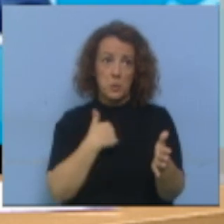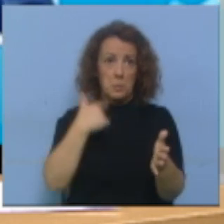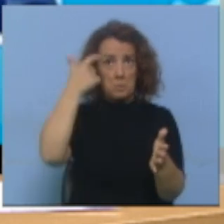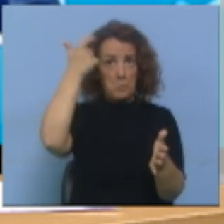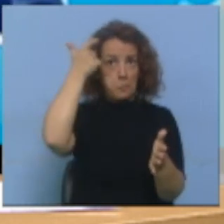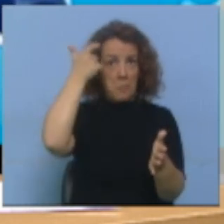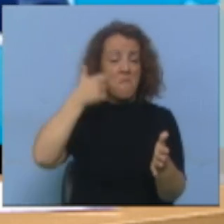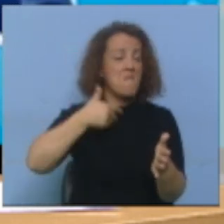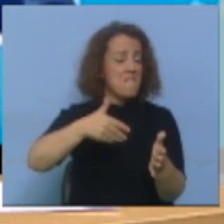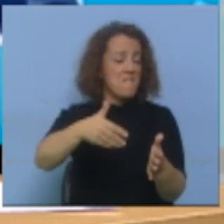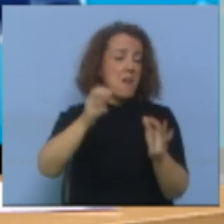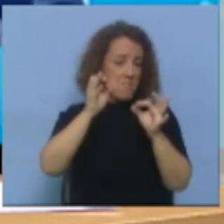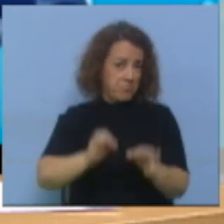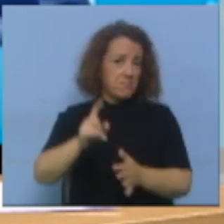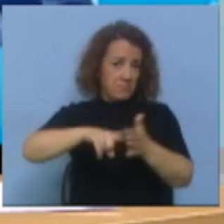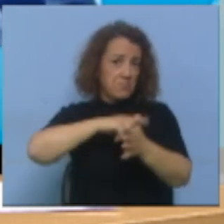aguardava, mais cedo ou mais tarde ia acontecer.